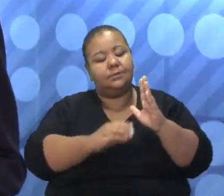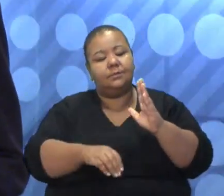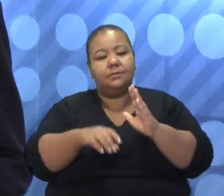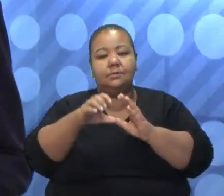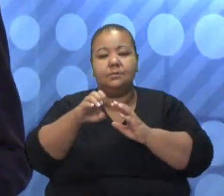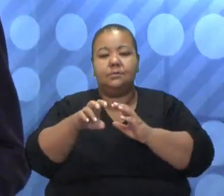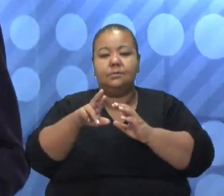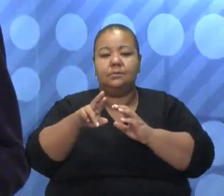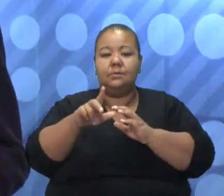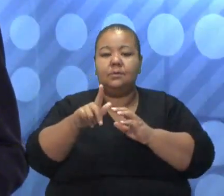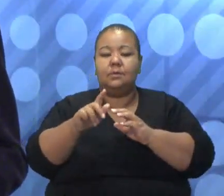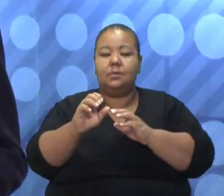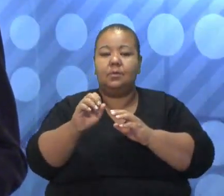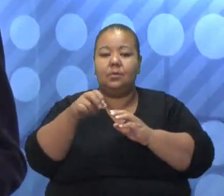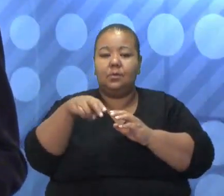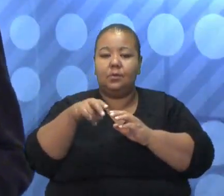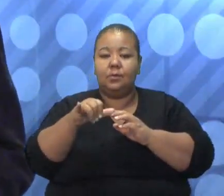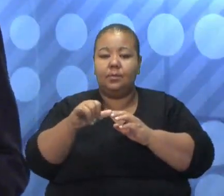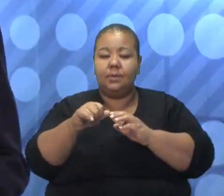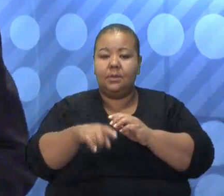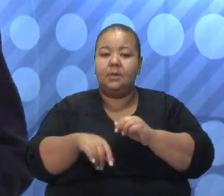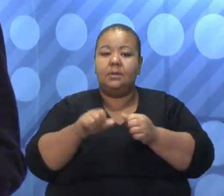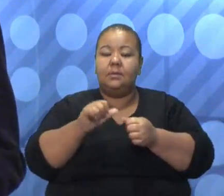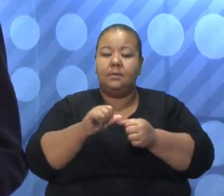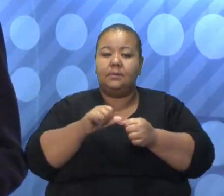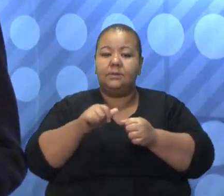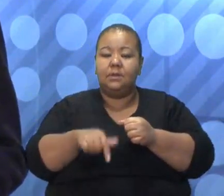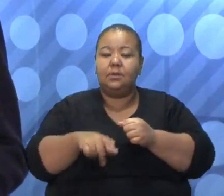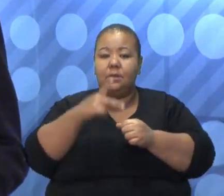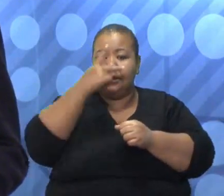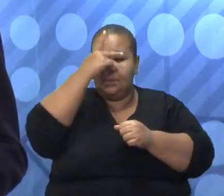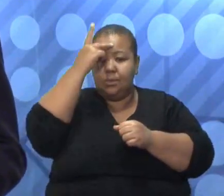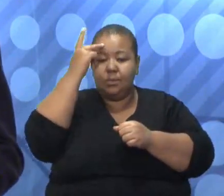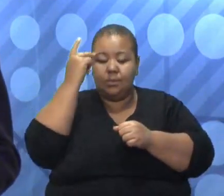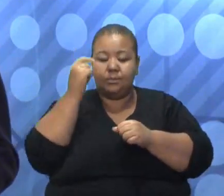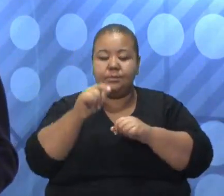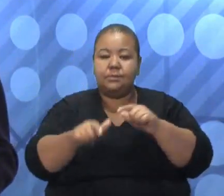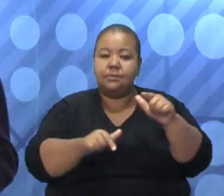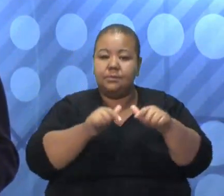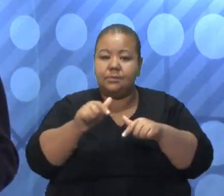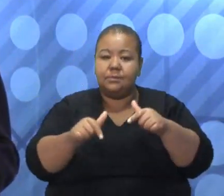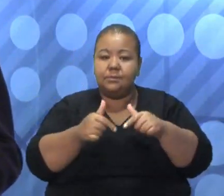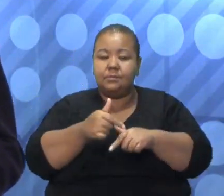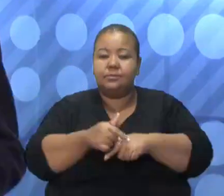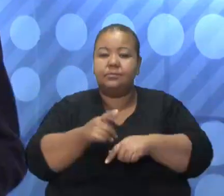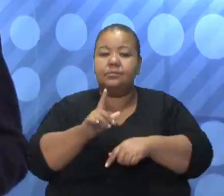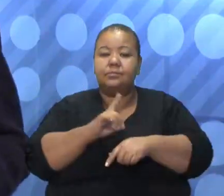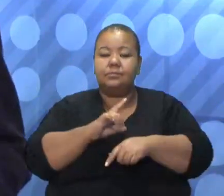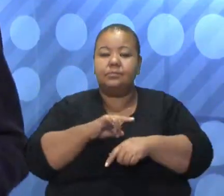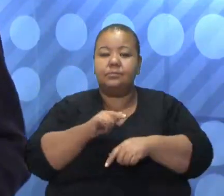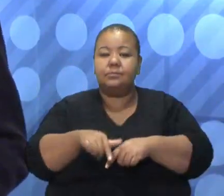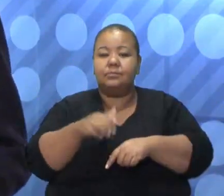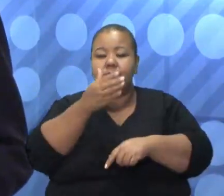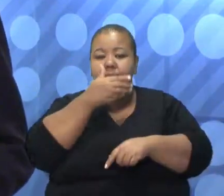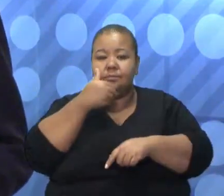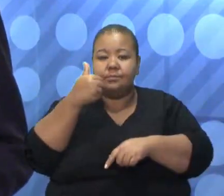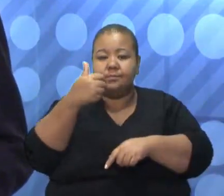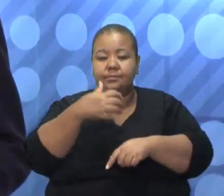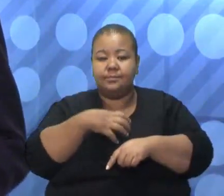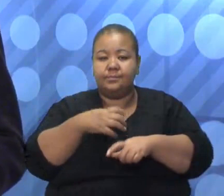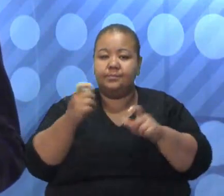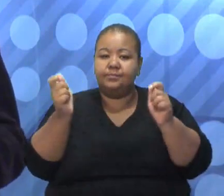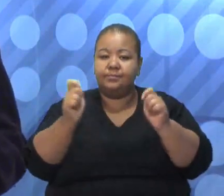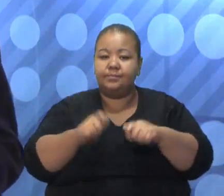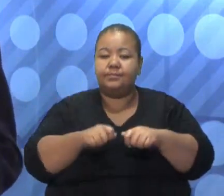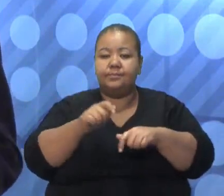para tentar fazer com que o meu trabalhador, meu operador de produção, ele tenha a melhor condição de trabalho